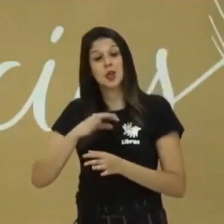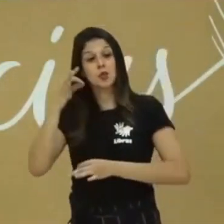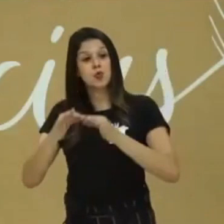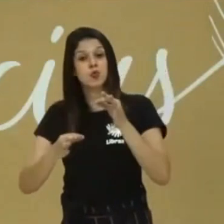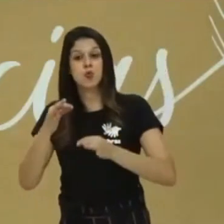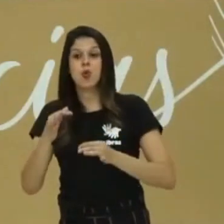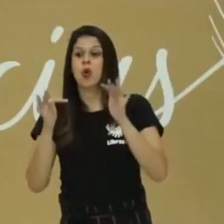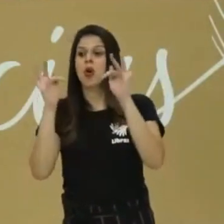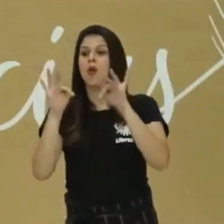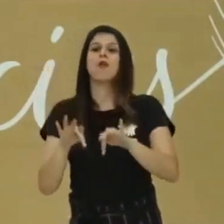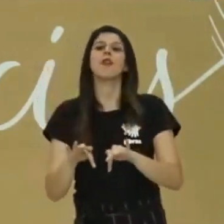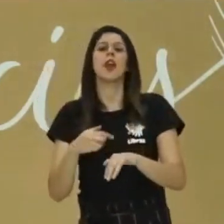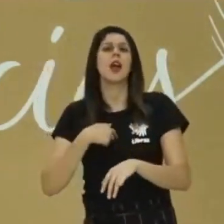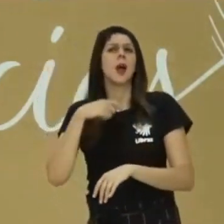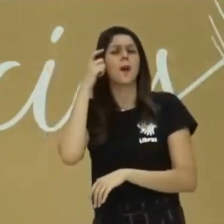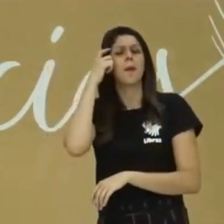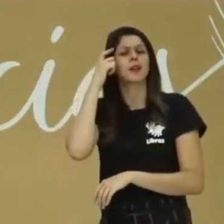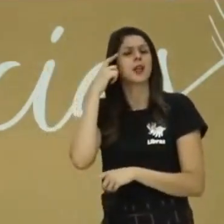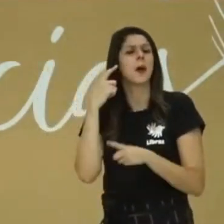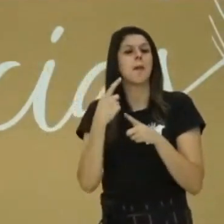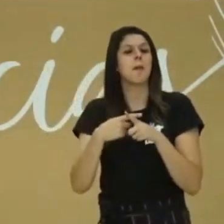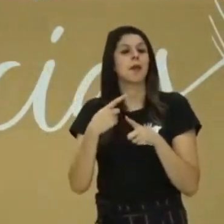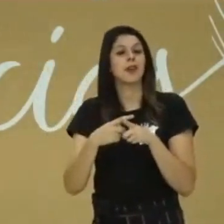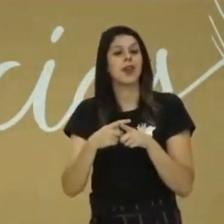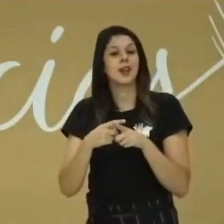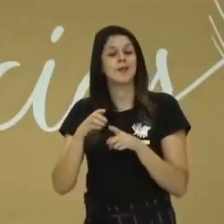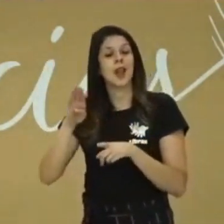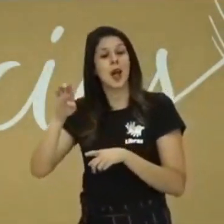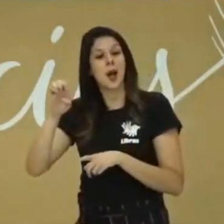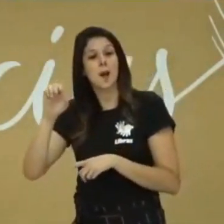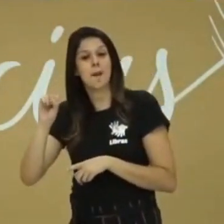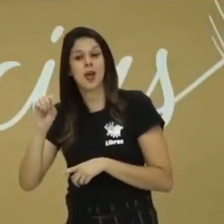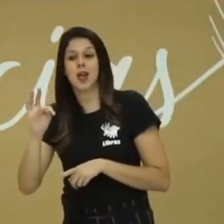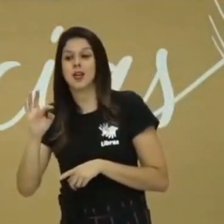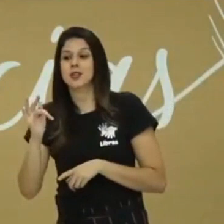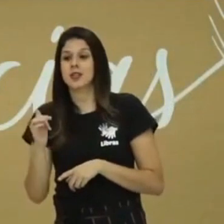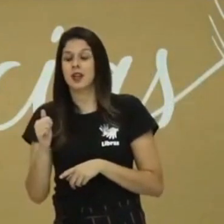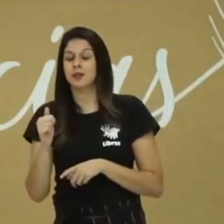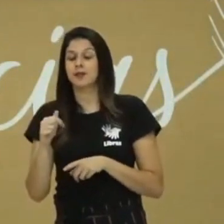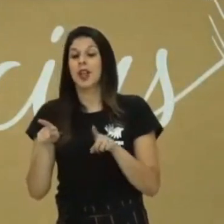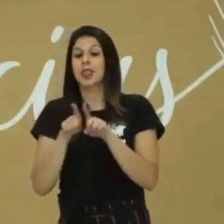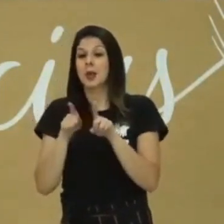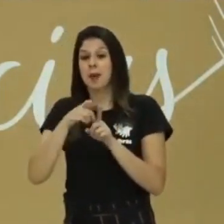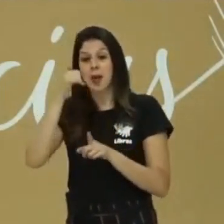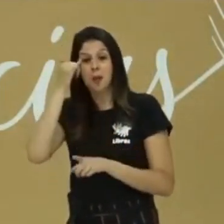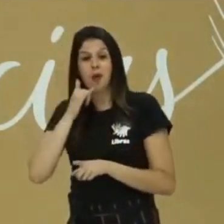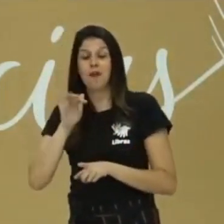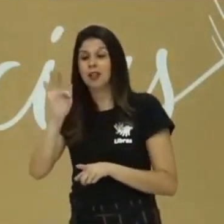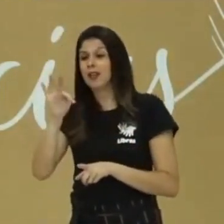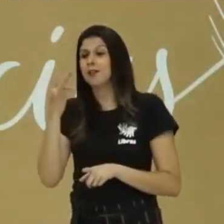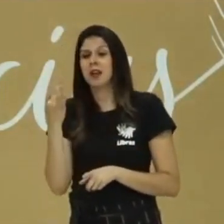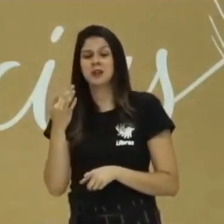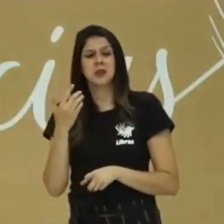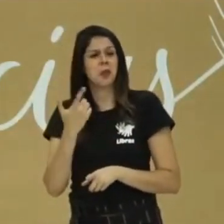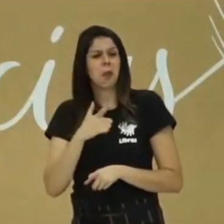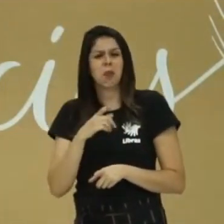se todos serão julgados Por que que a besta eo falso profeta não serão julgados Por que que eles não sobrando juízo